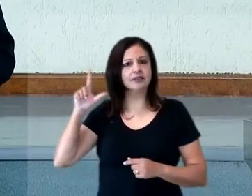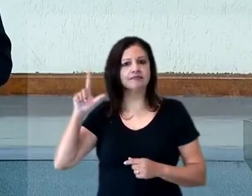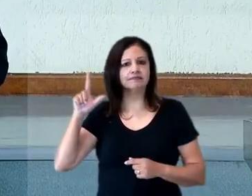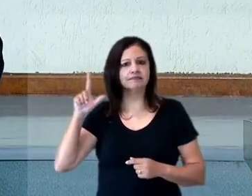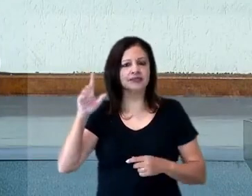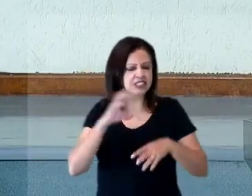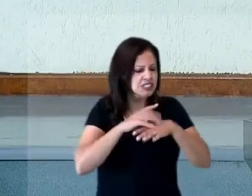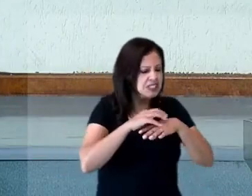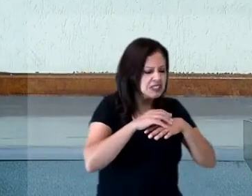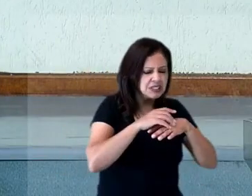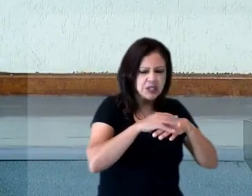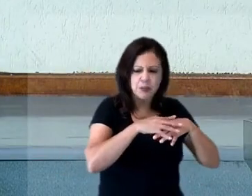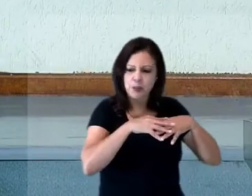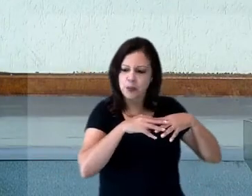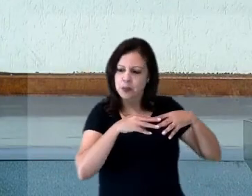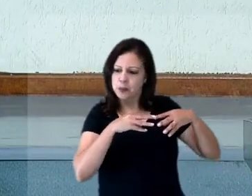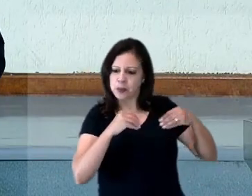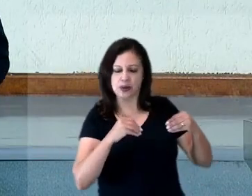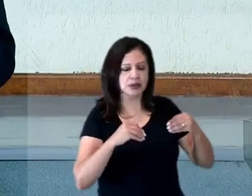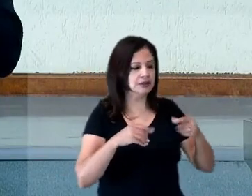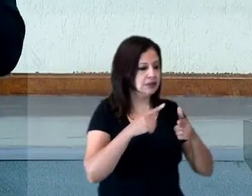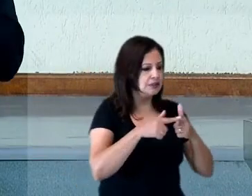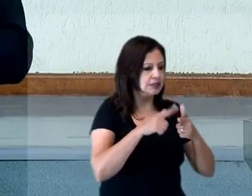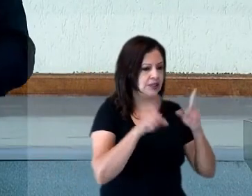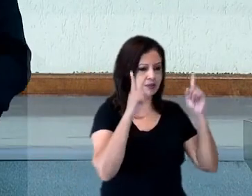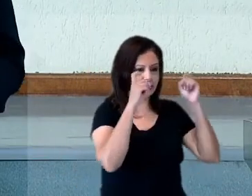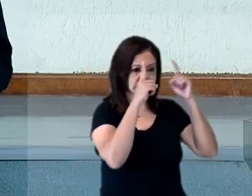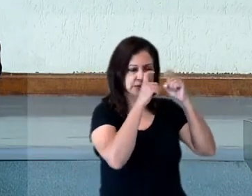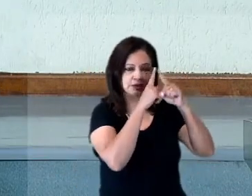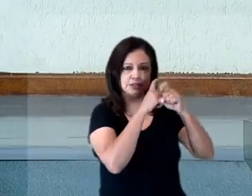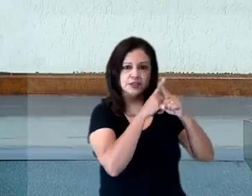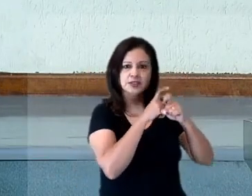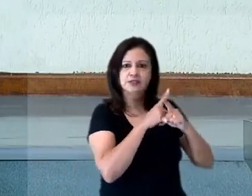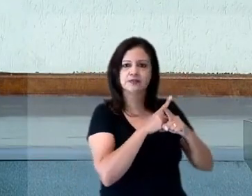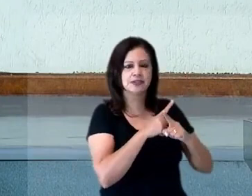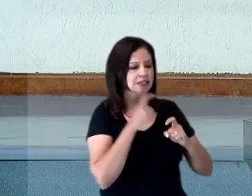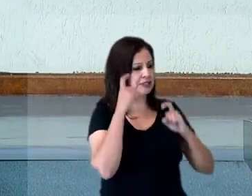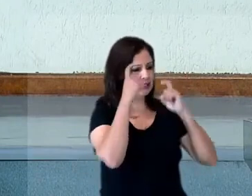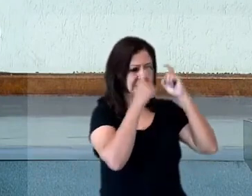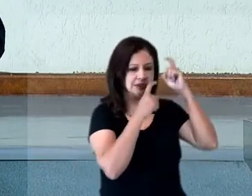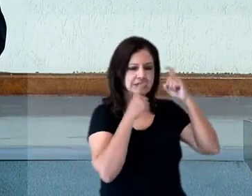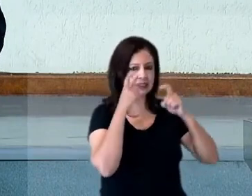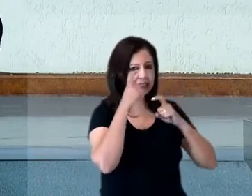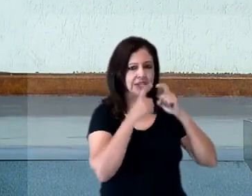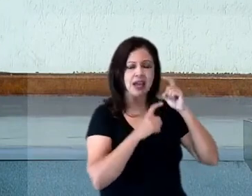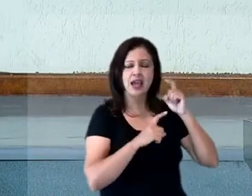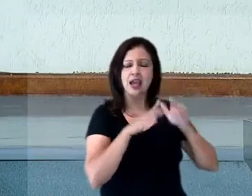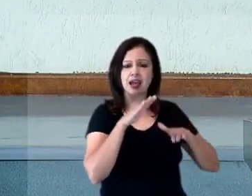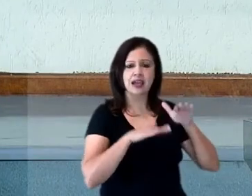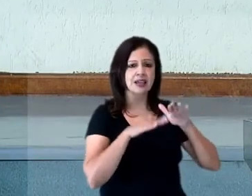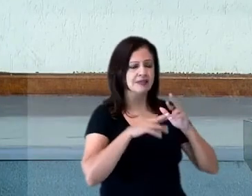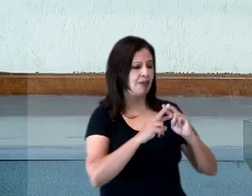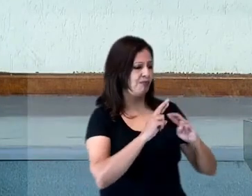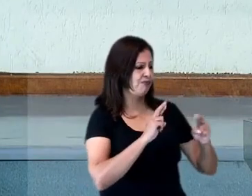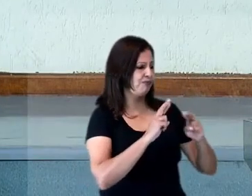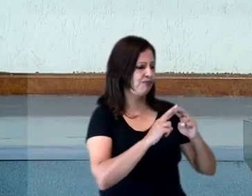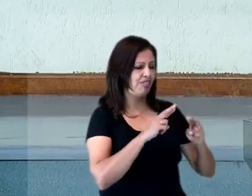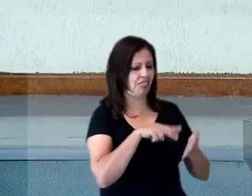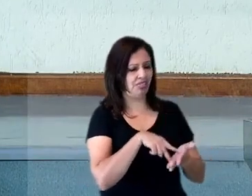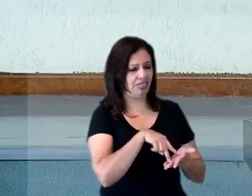vencer essa enfermidade. Este momento de crise, de dificuldade, talvez relacionamentos que têm sido